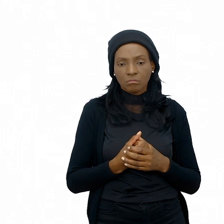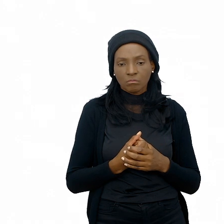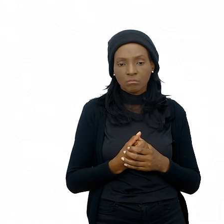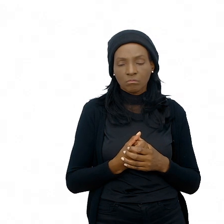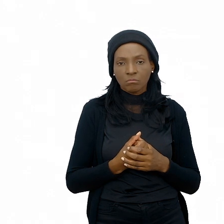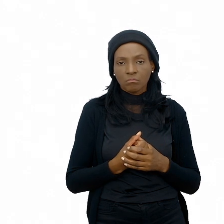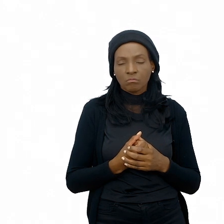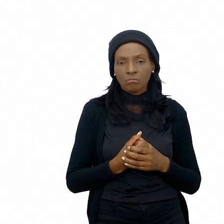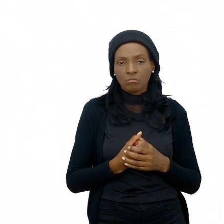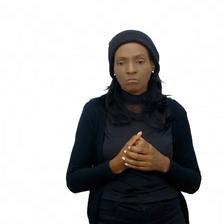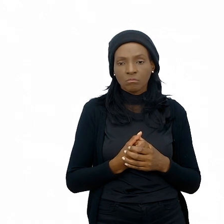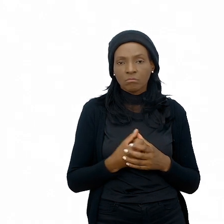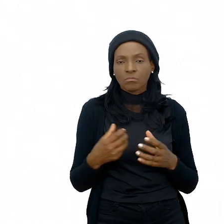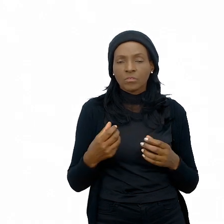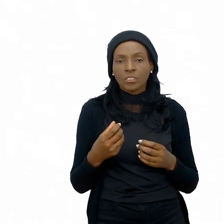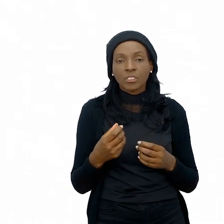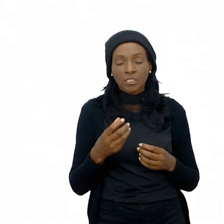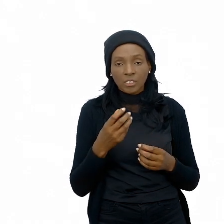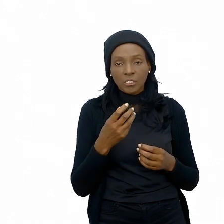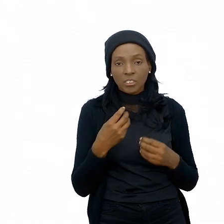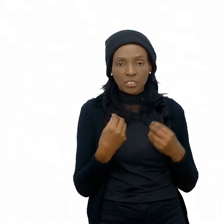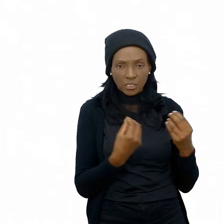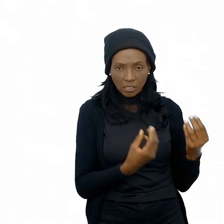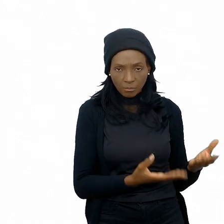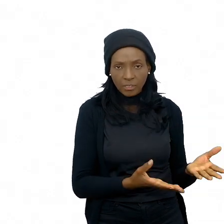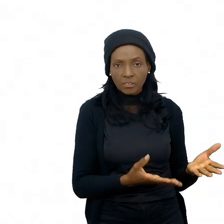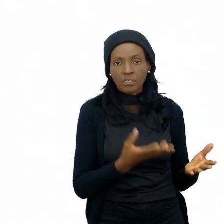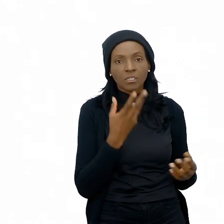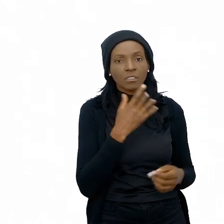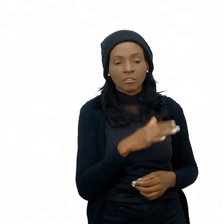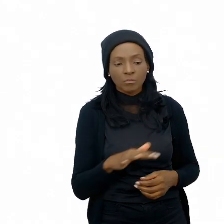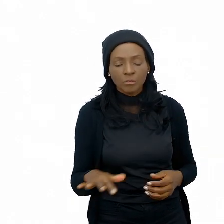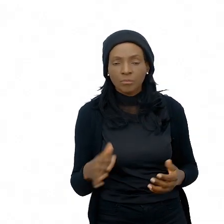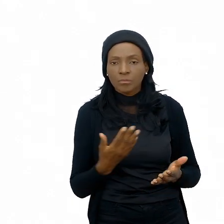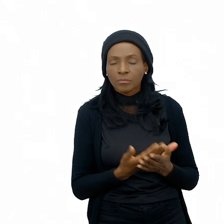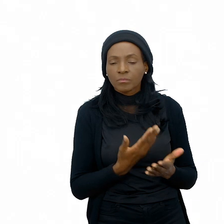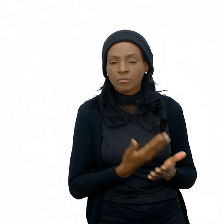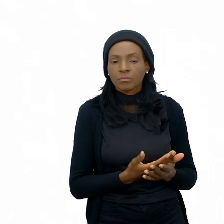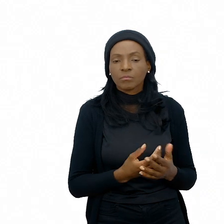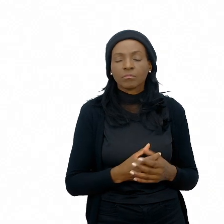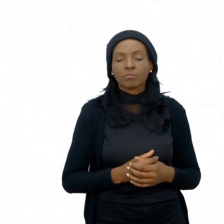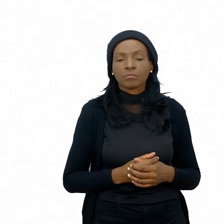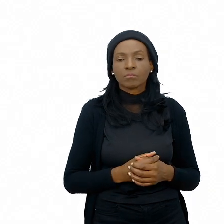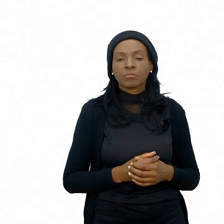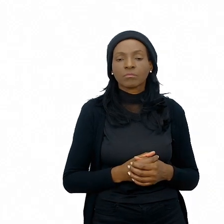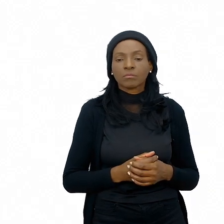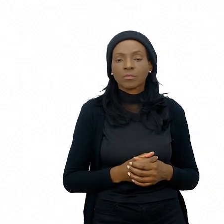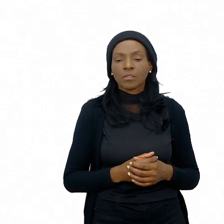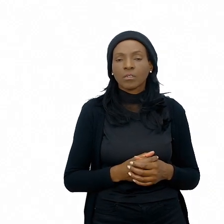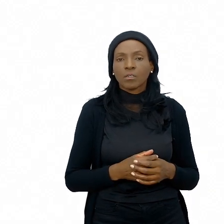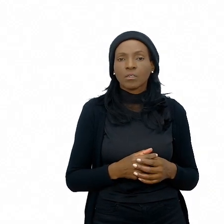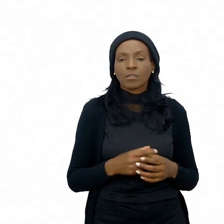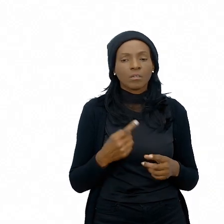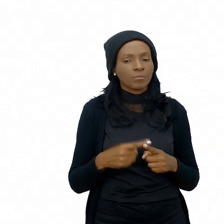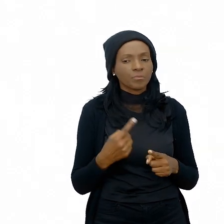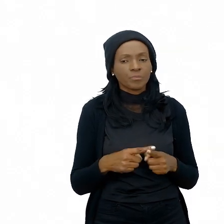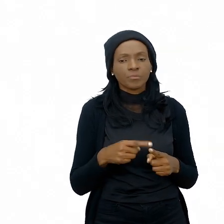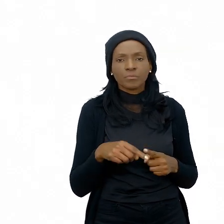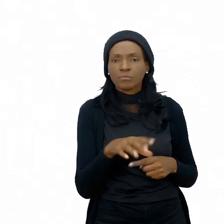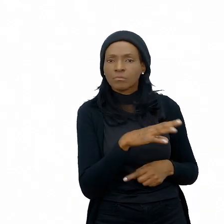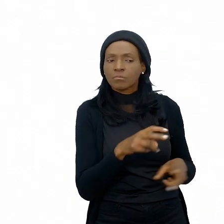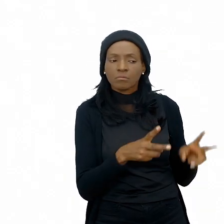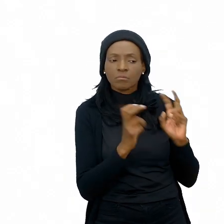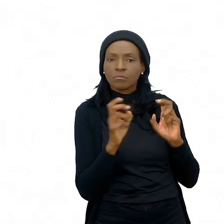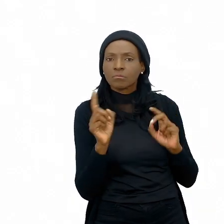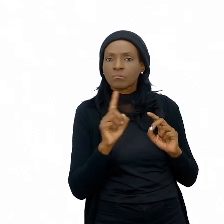são transmitidos para as crianças que o zero não tem valor, ao passo que eles não